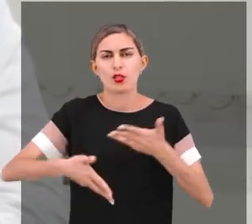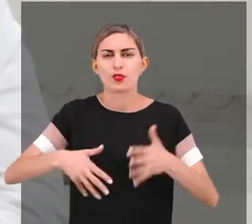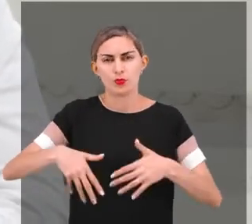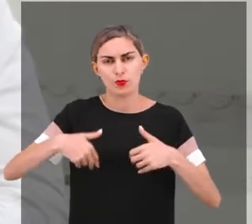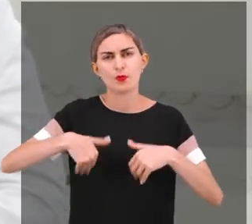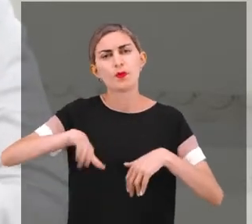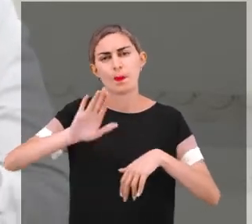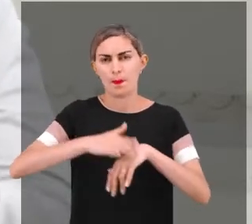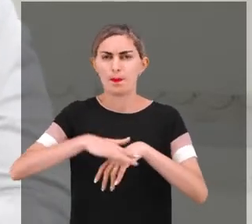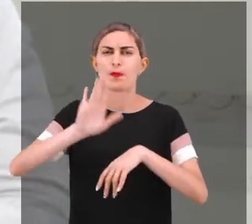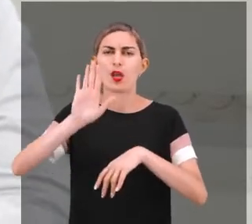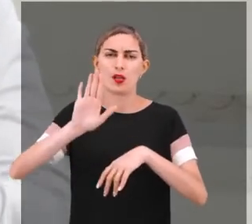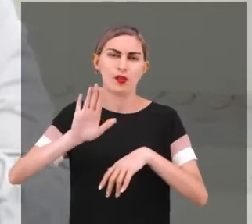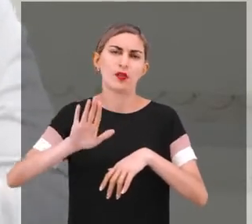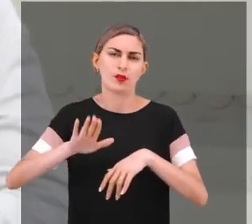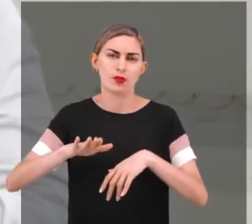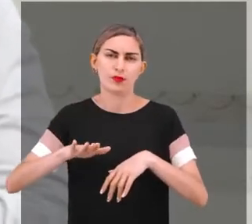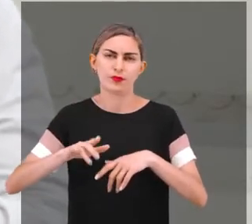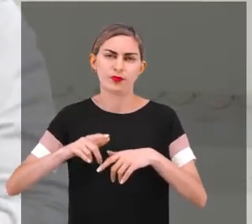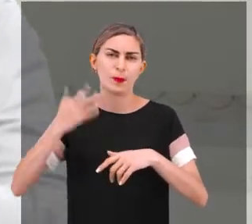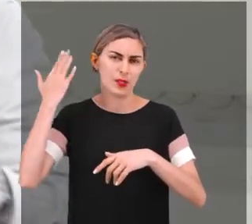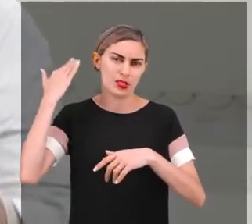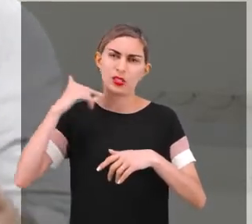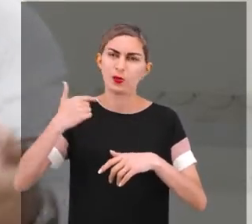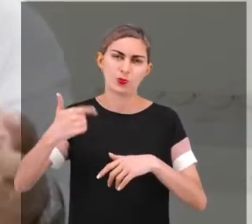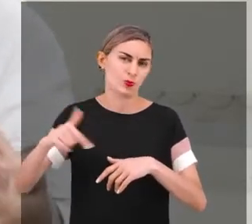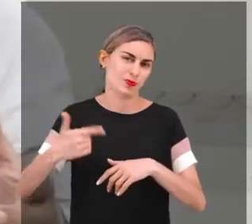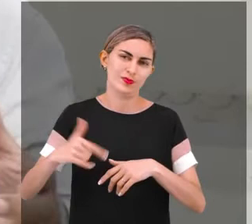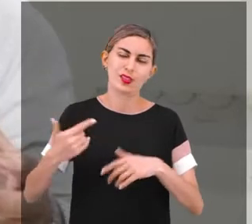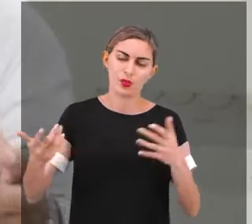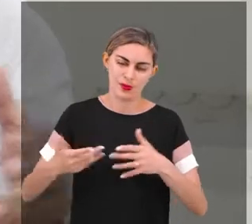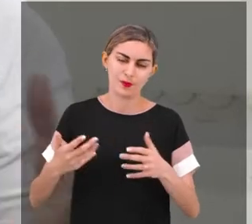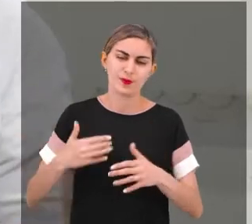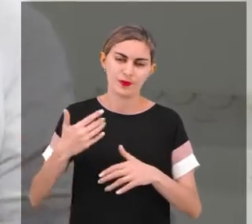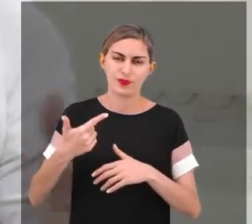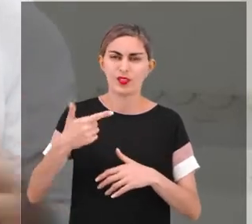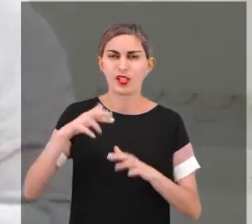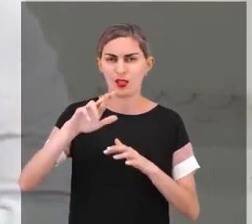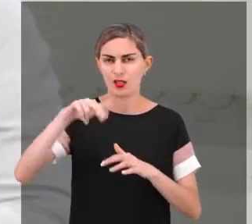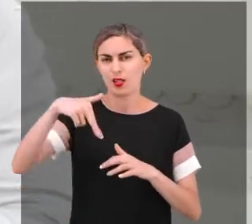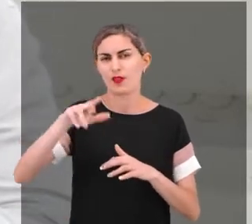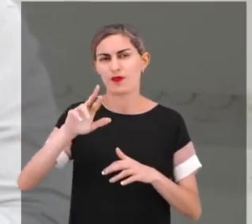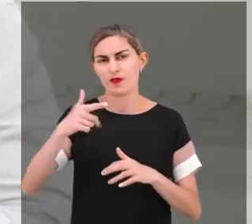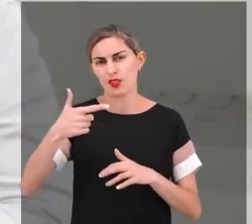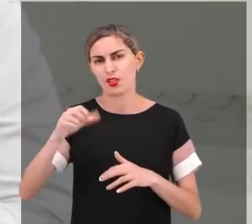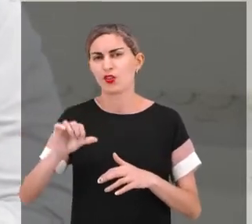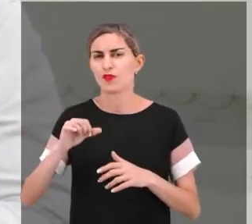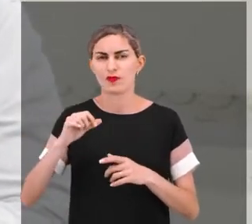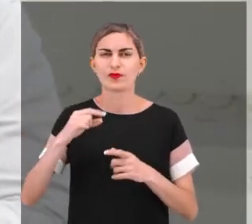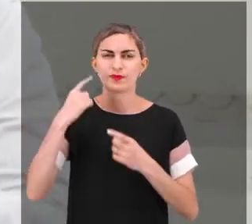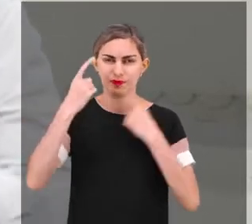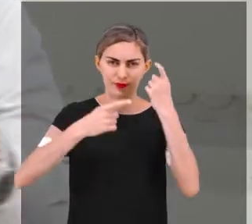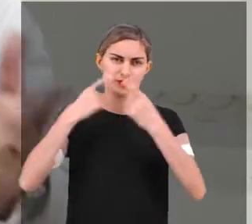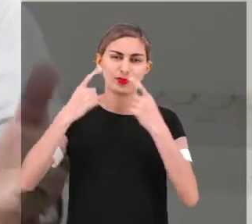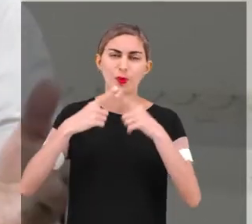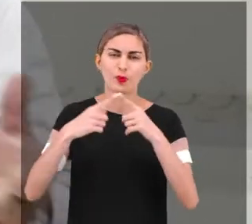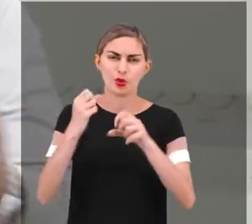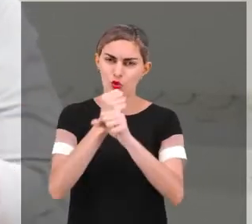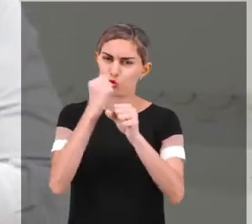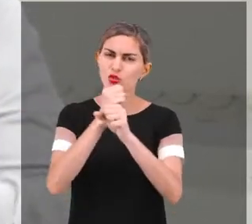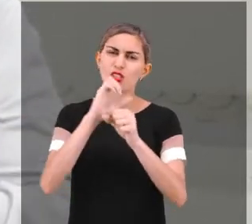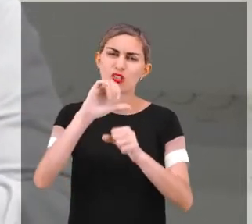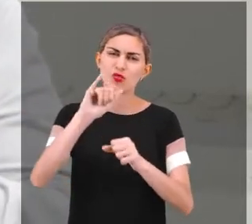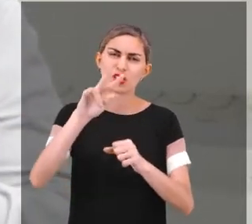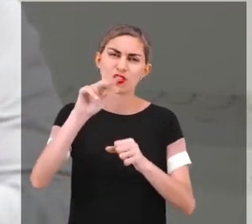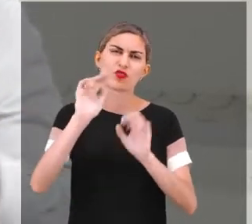grande com uma atividade que até então não havia tanta preocupação. Porque na construção civil já